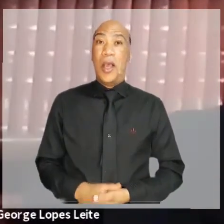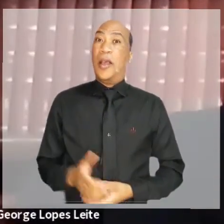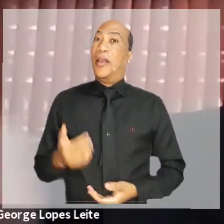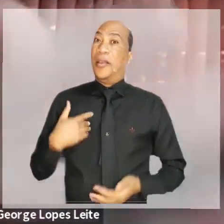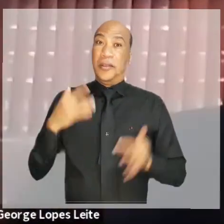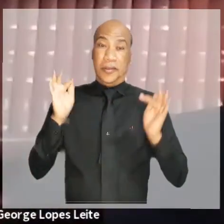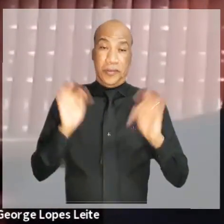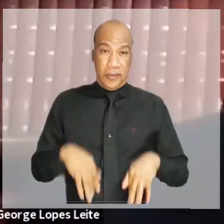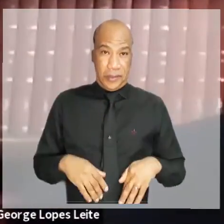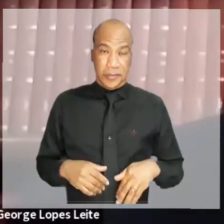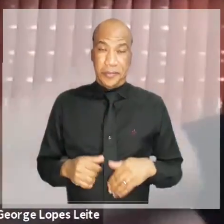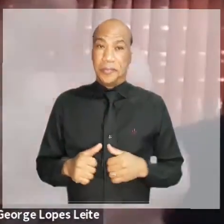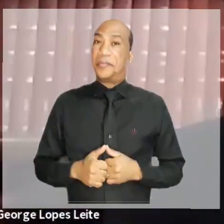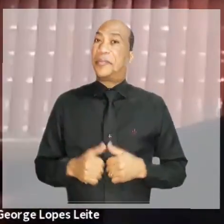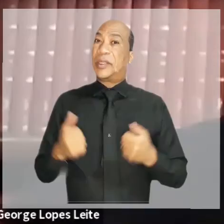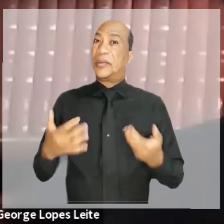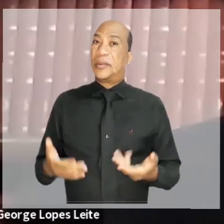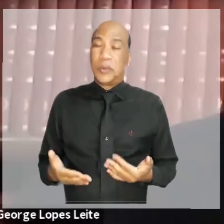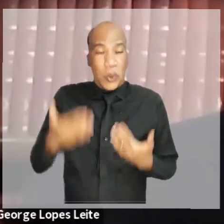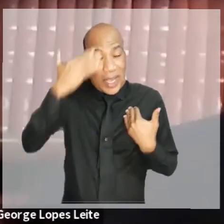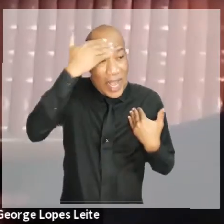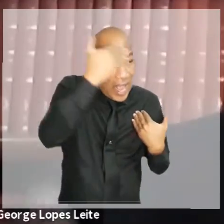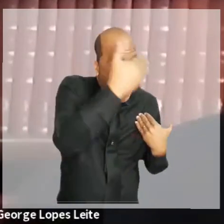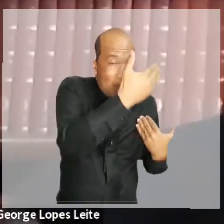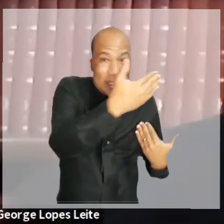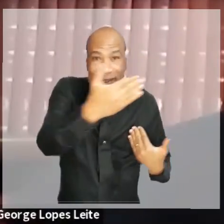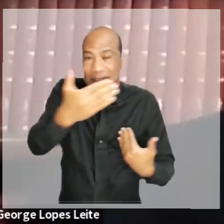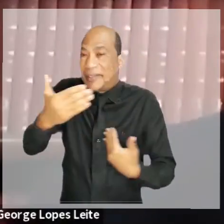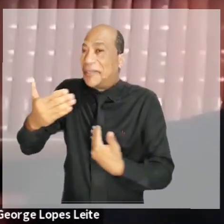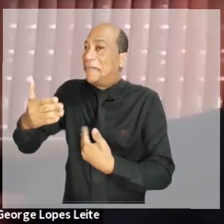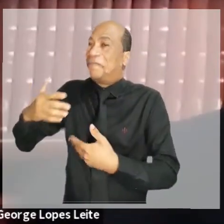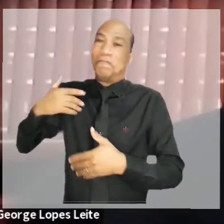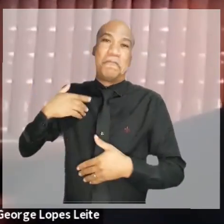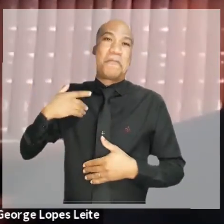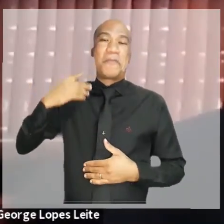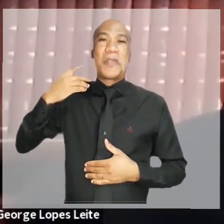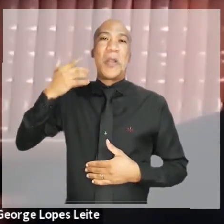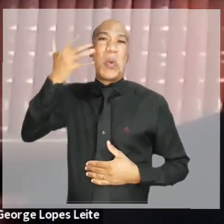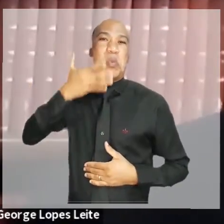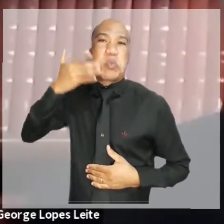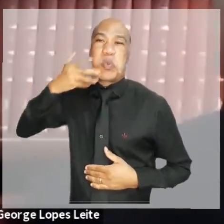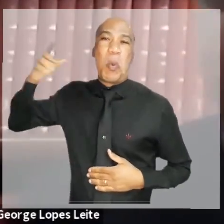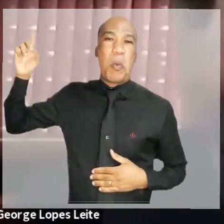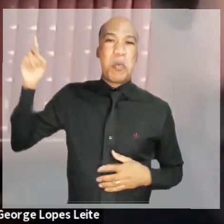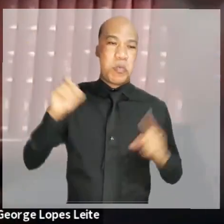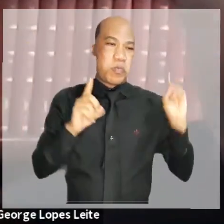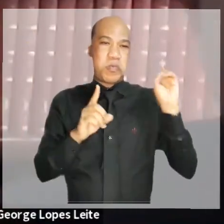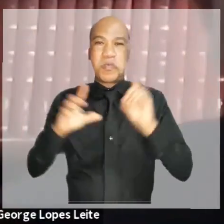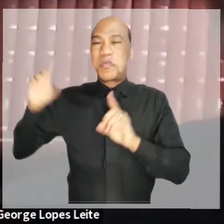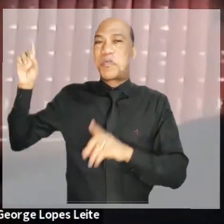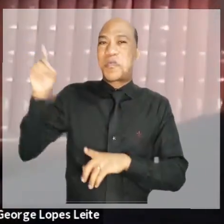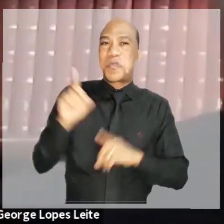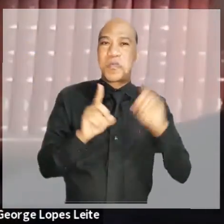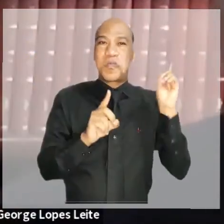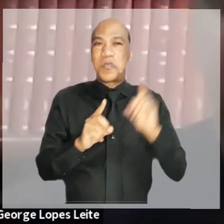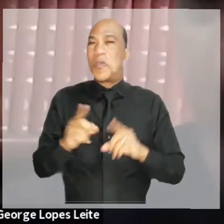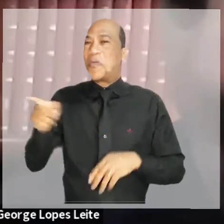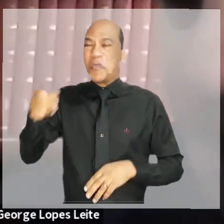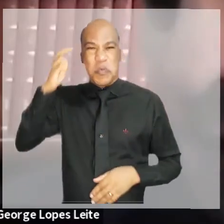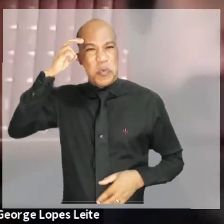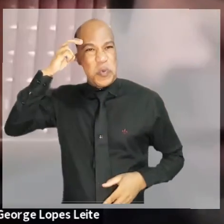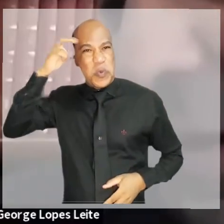que aqui desfilaram sua inteligência, suas capacidades durante esses 3 dias, nos enchendo de luz. Gostei muito